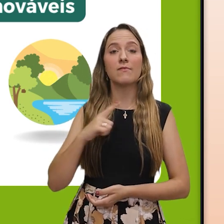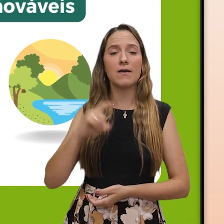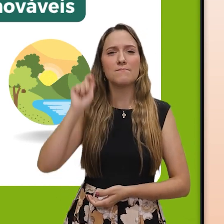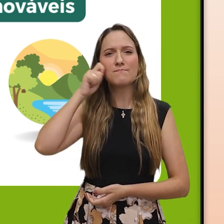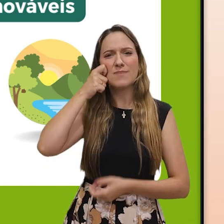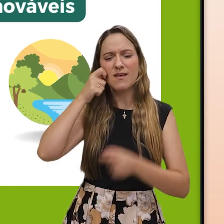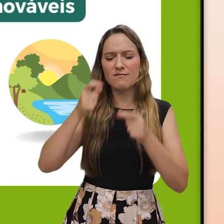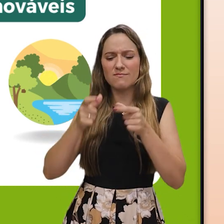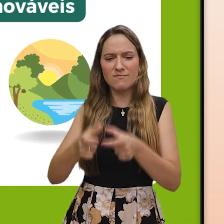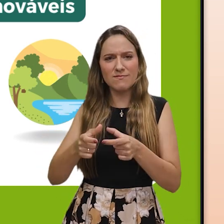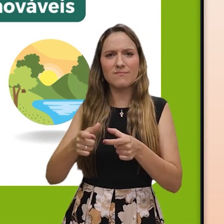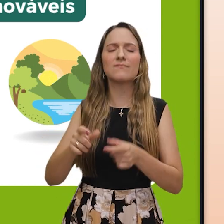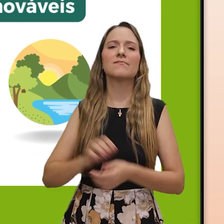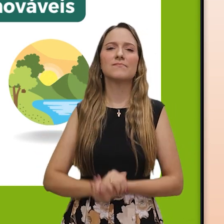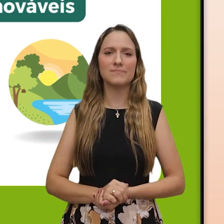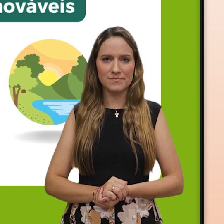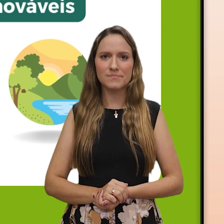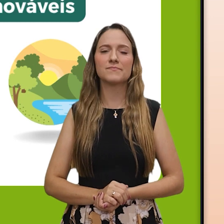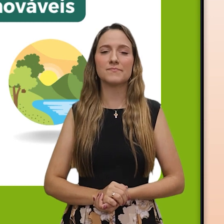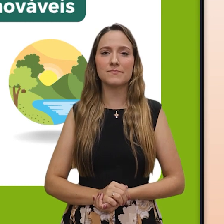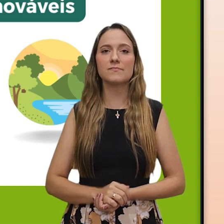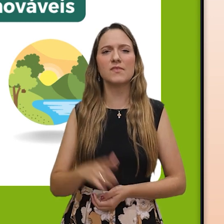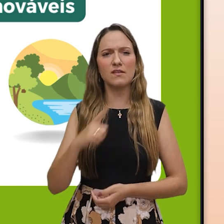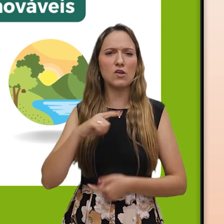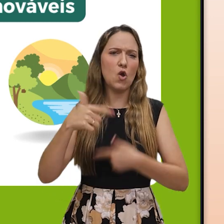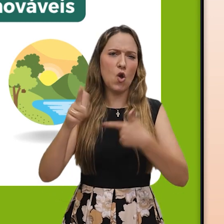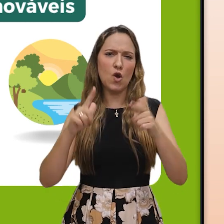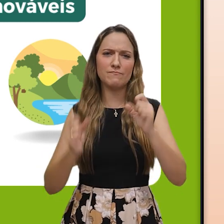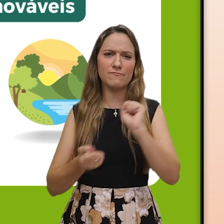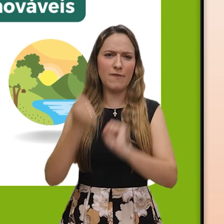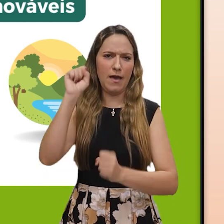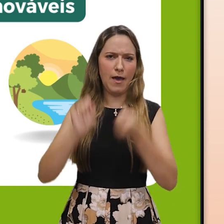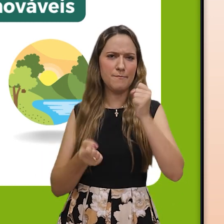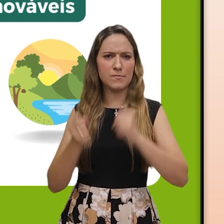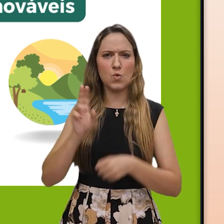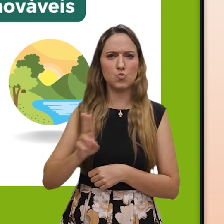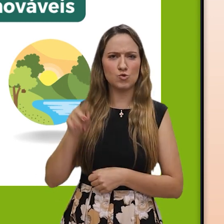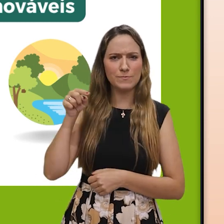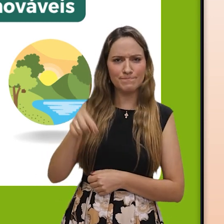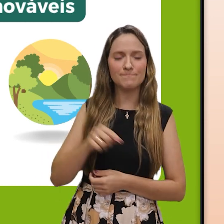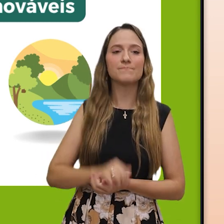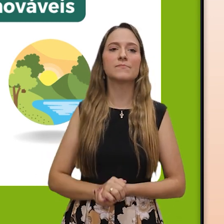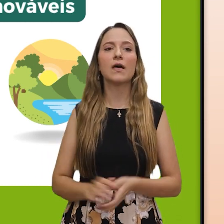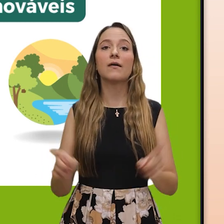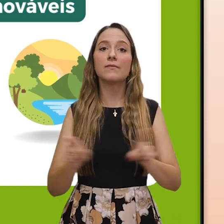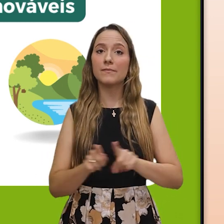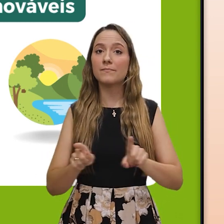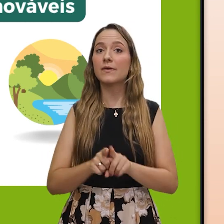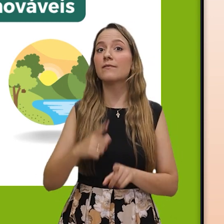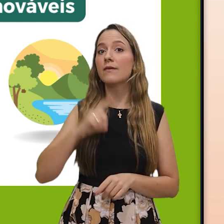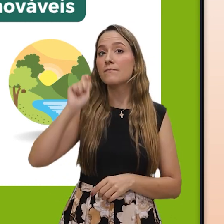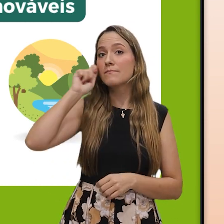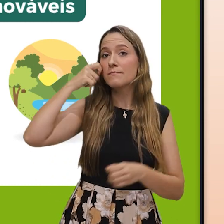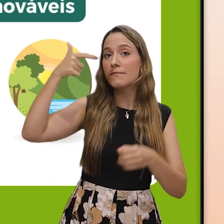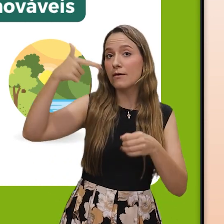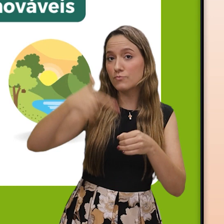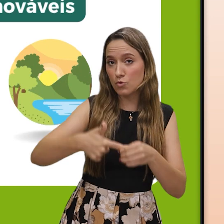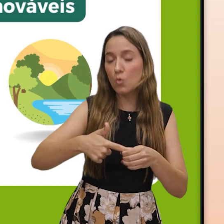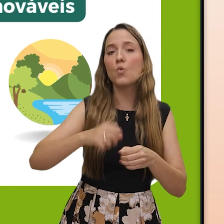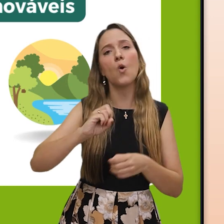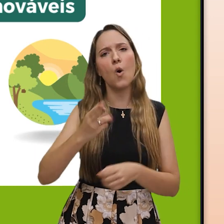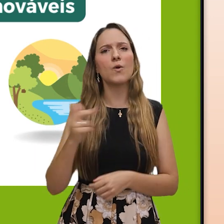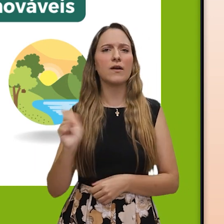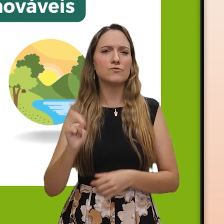temos o carvão mineral ou petróleo sendo usado em termoelétricas e em outros tipos de fábricas. Temos